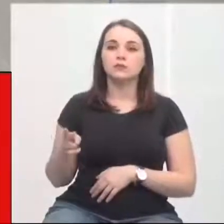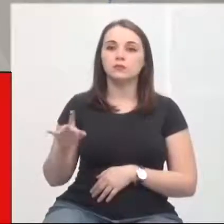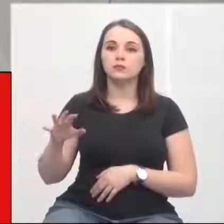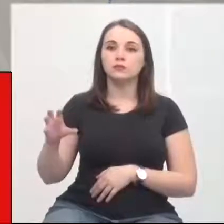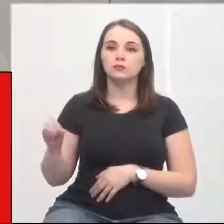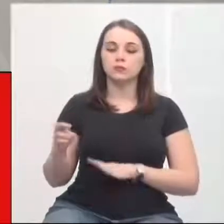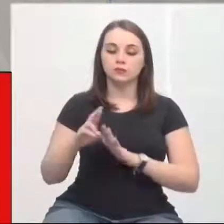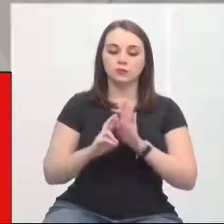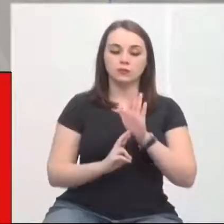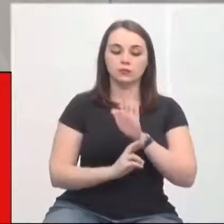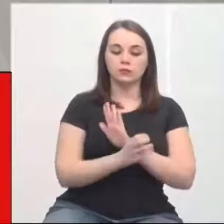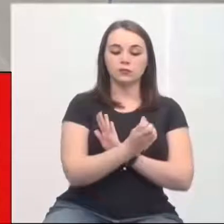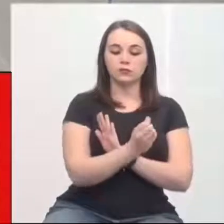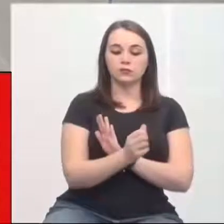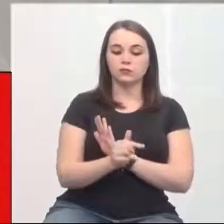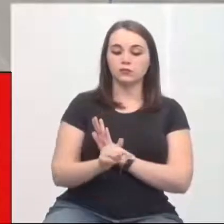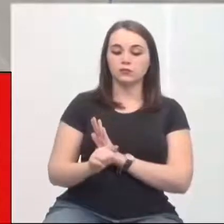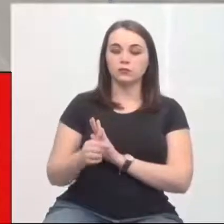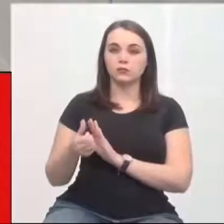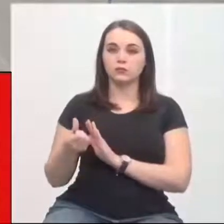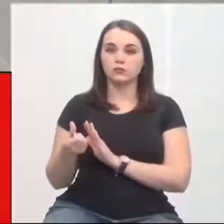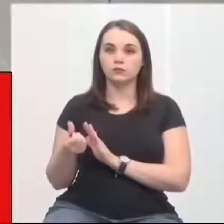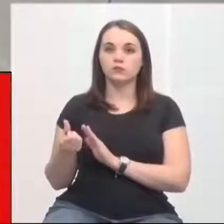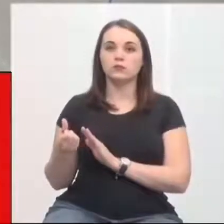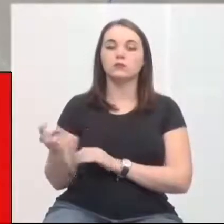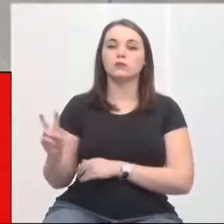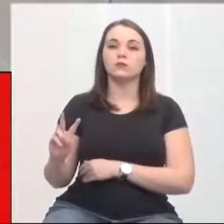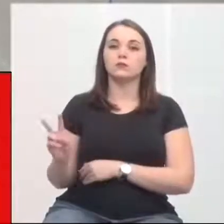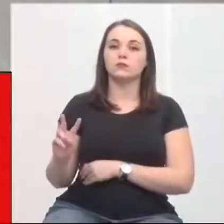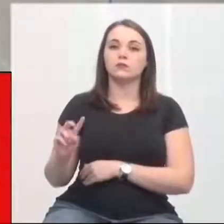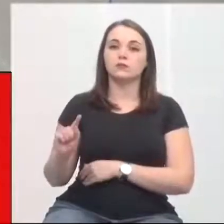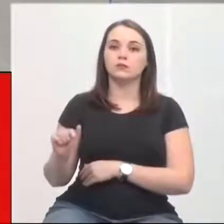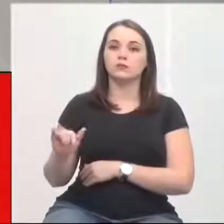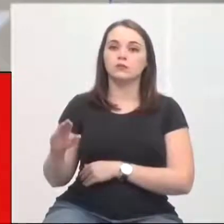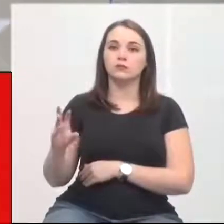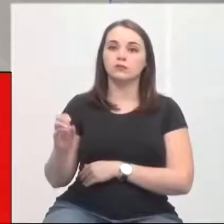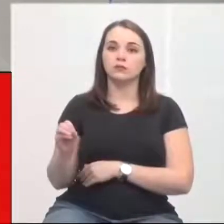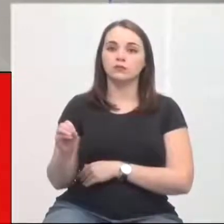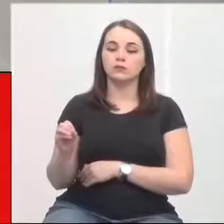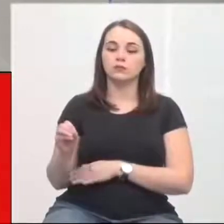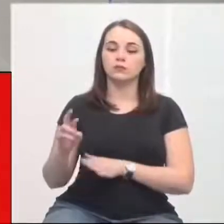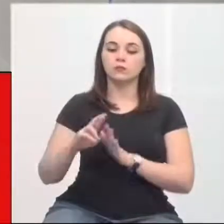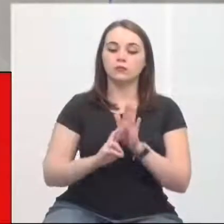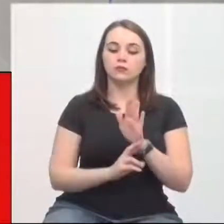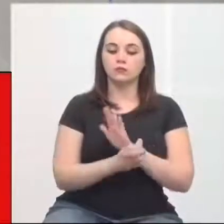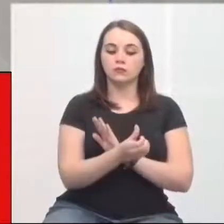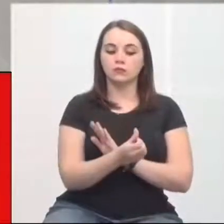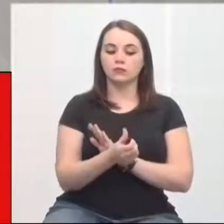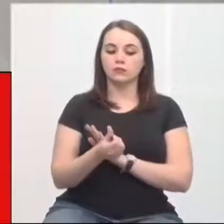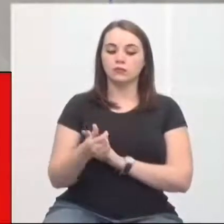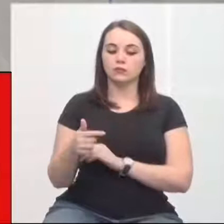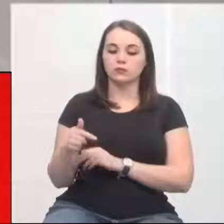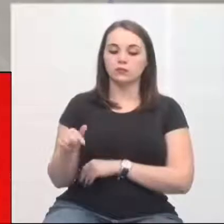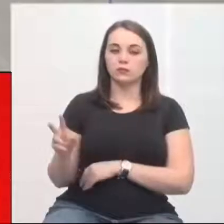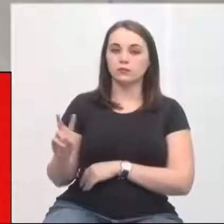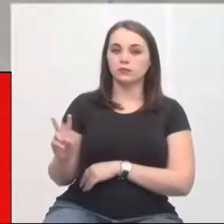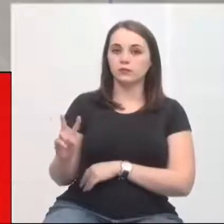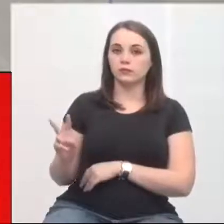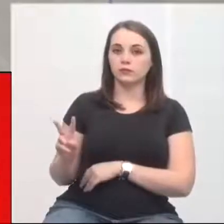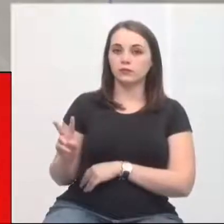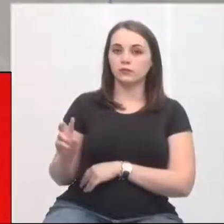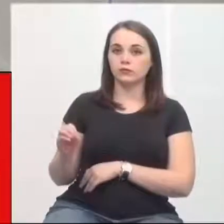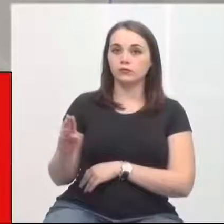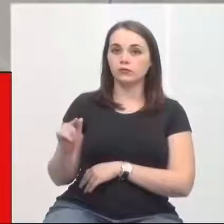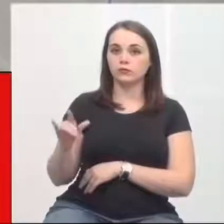Kaminski. Requerimento 676/2021, de autoria do vereador Zairo Casagrande. Requerimento 677/2021, de autoria do